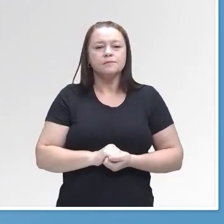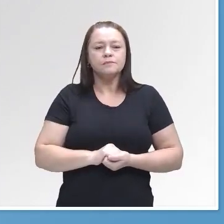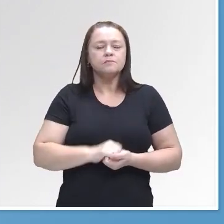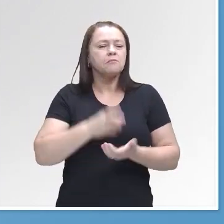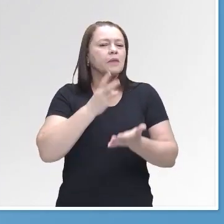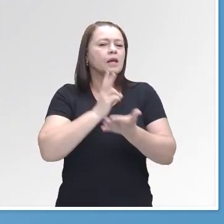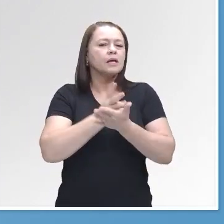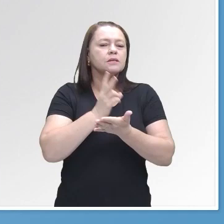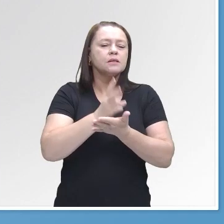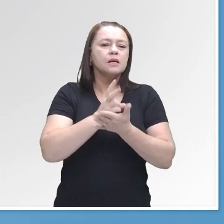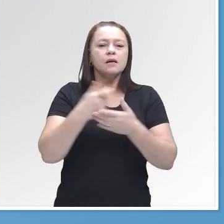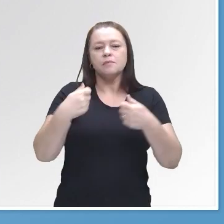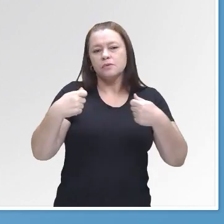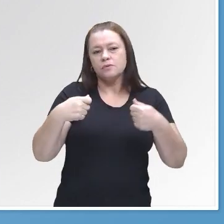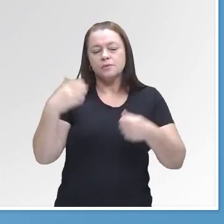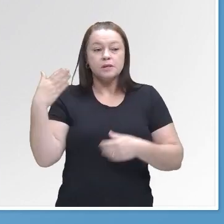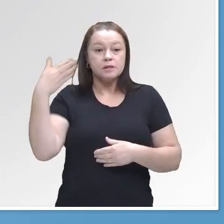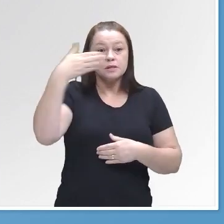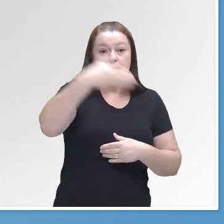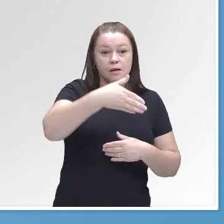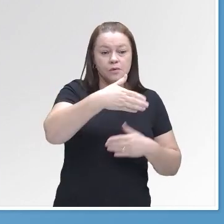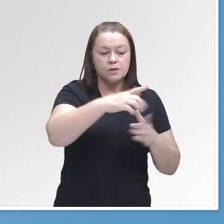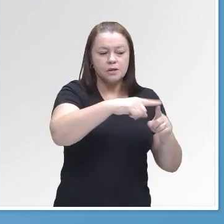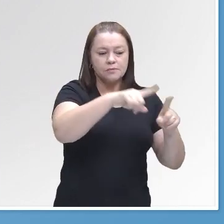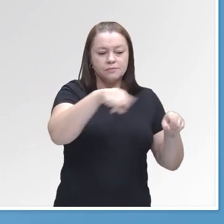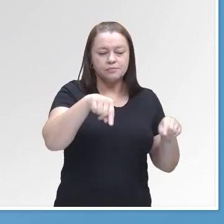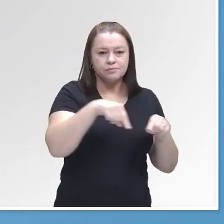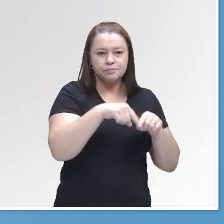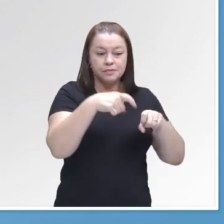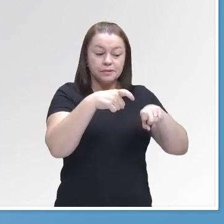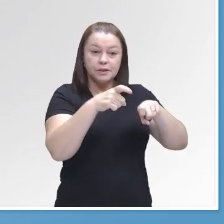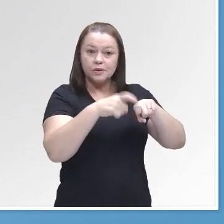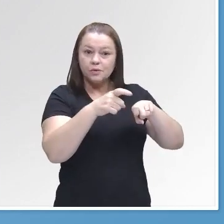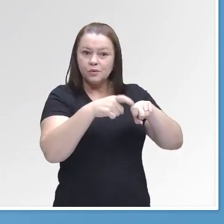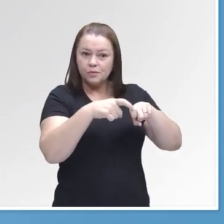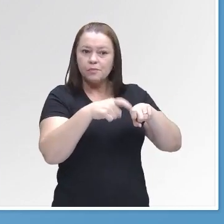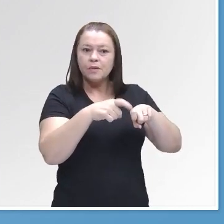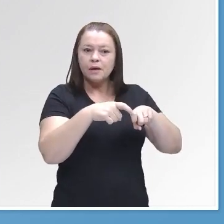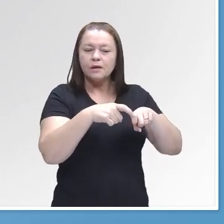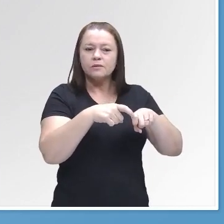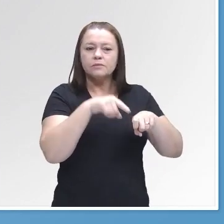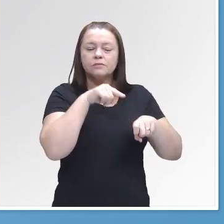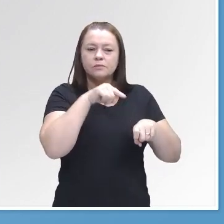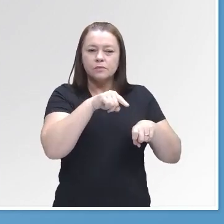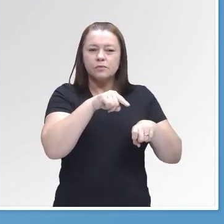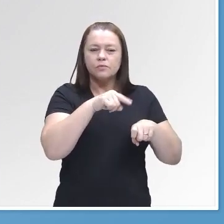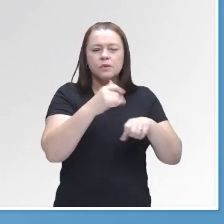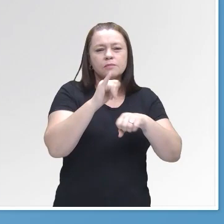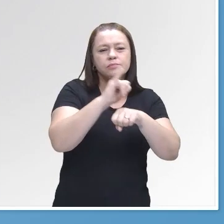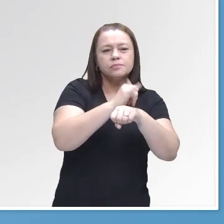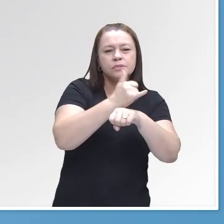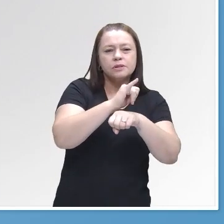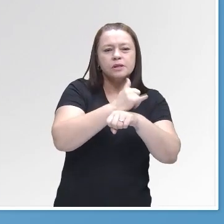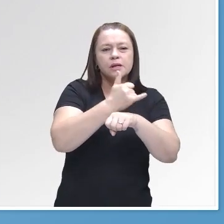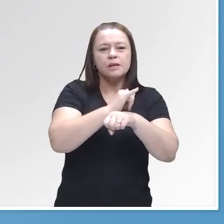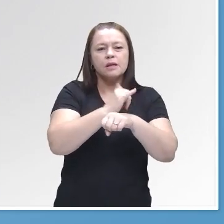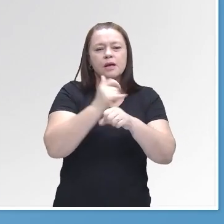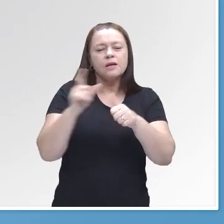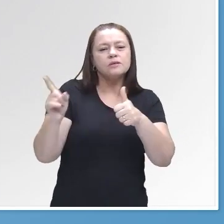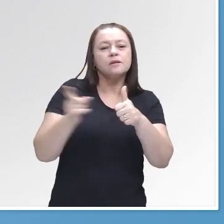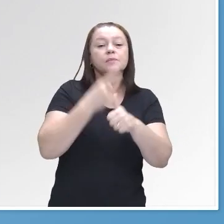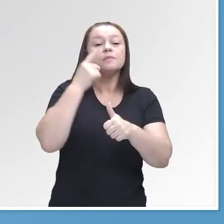que precisamos ir ao consultório médico, um dos procedimentos do atendimento